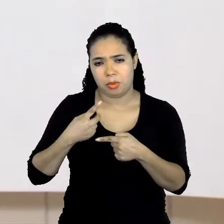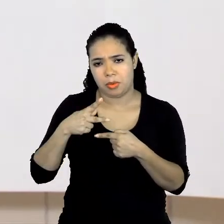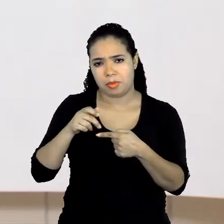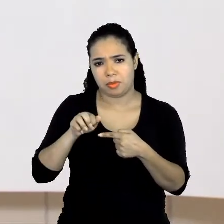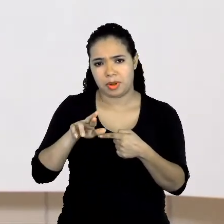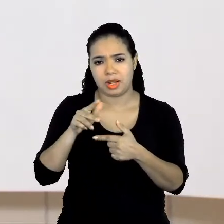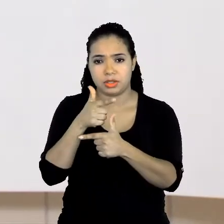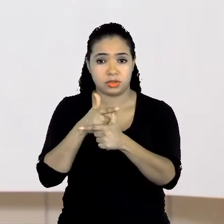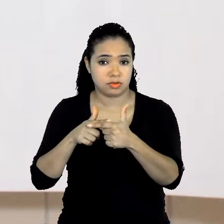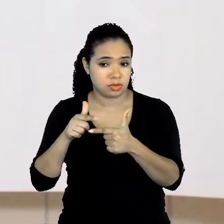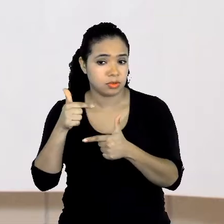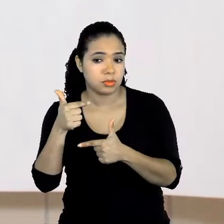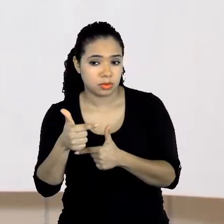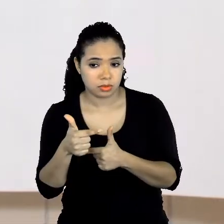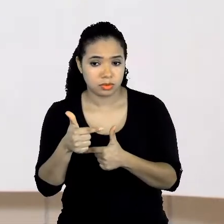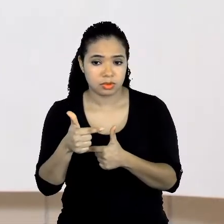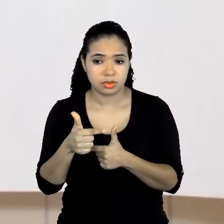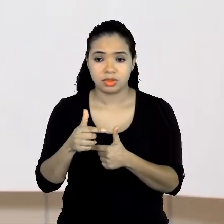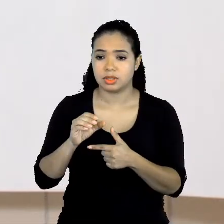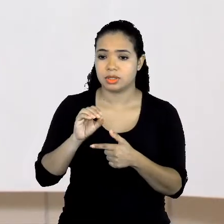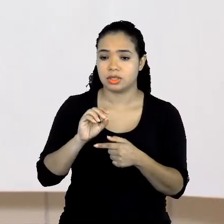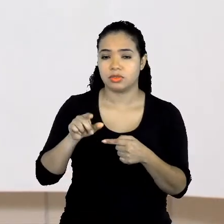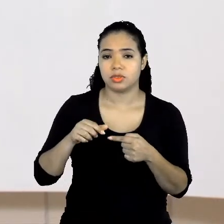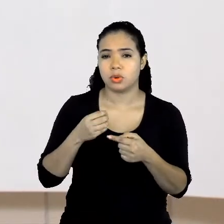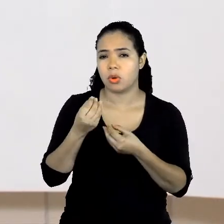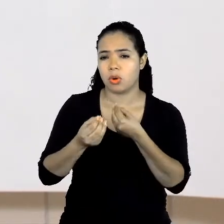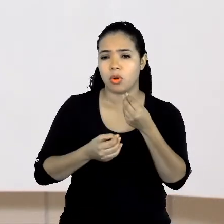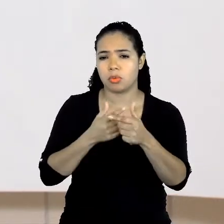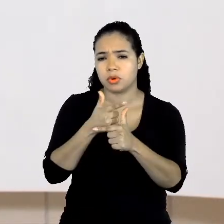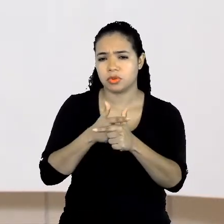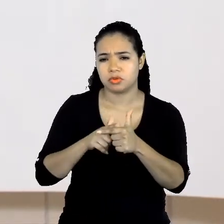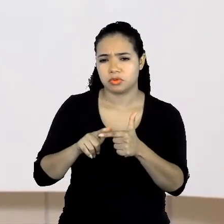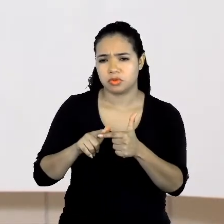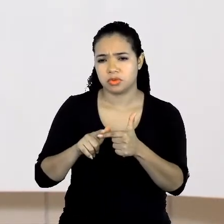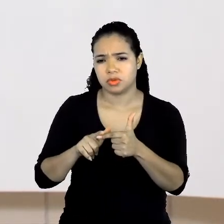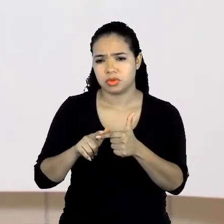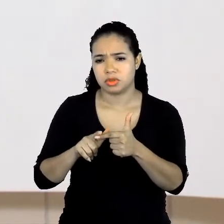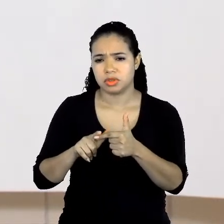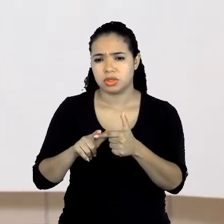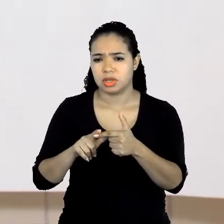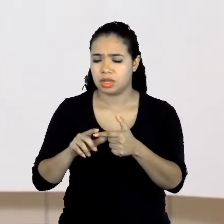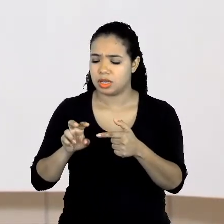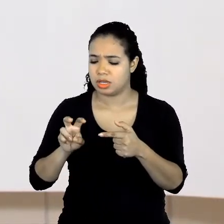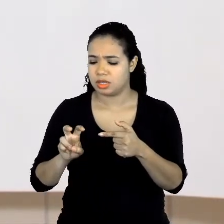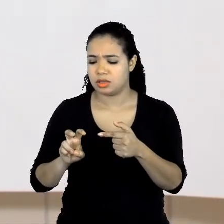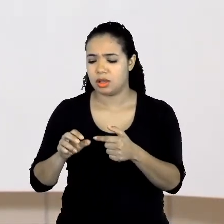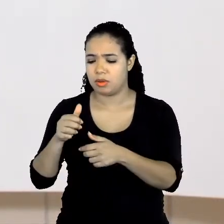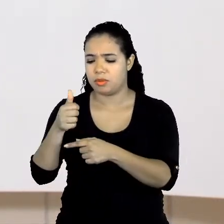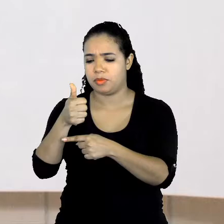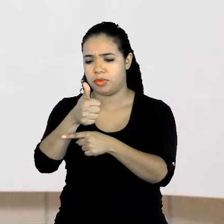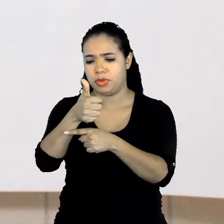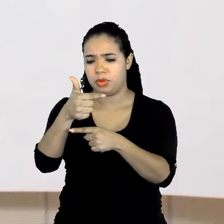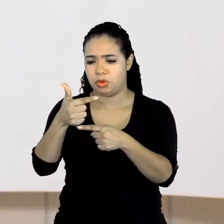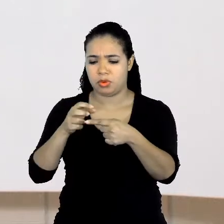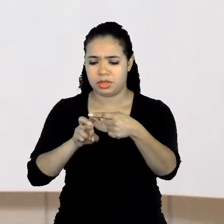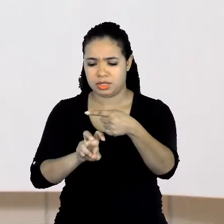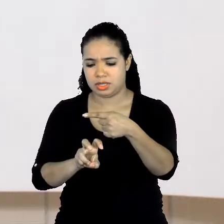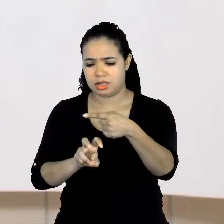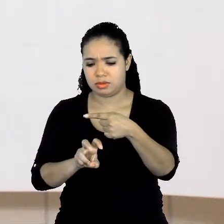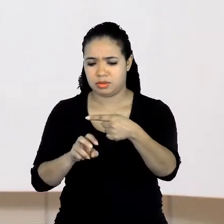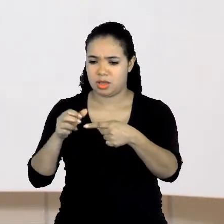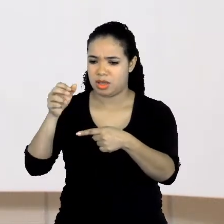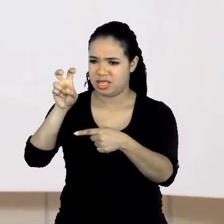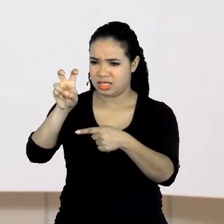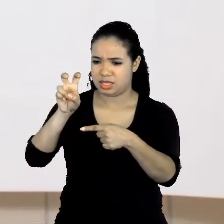0 ou 5, dá por 5? Como que aqui eu divido por 2 e aqui por 2, o 5 não vai dar uma conta exata? Por isso que não tem como dividir mais,